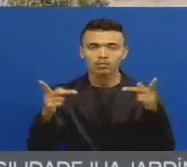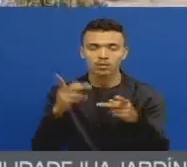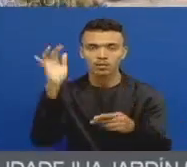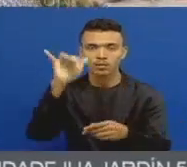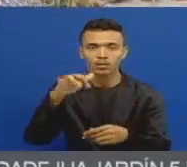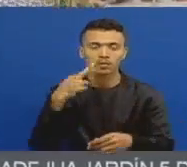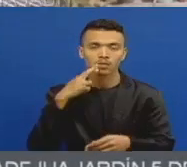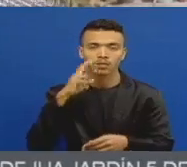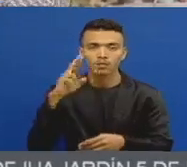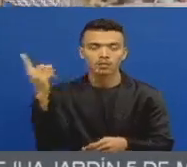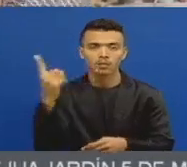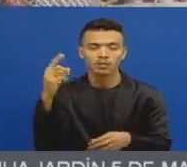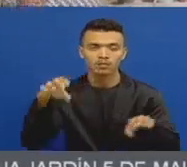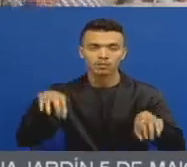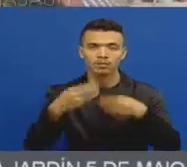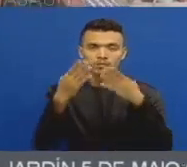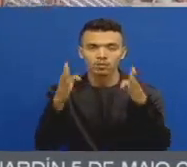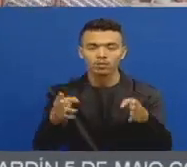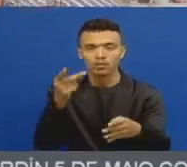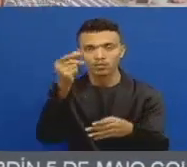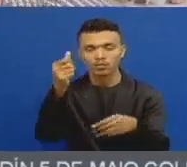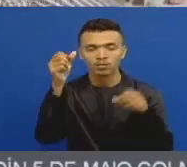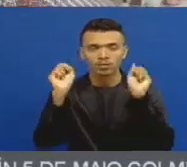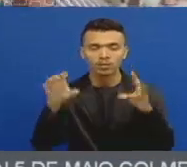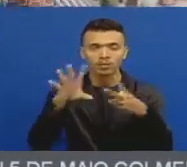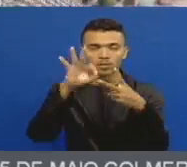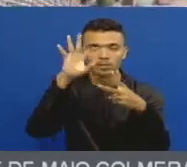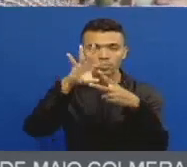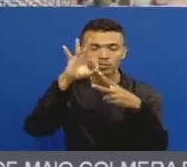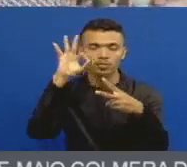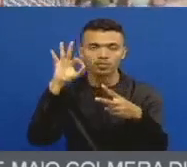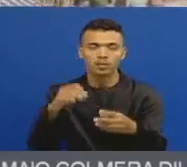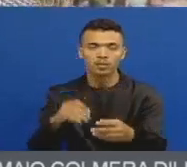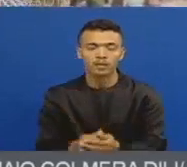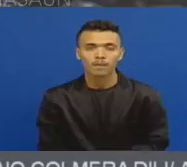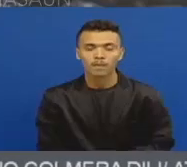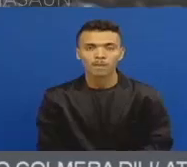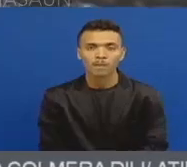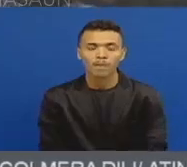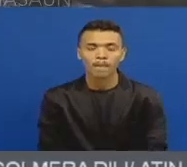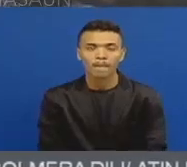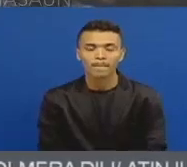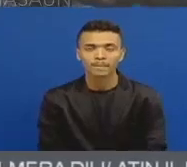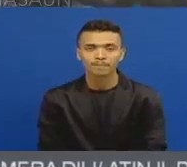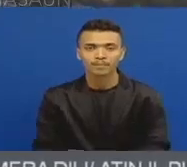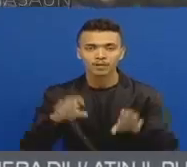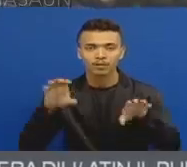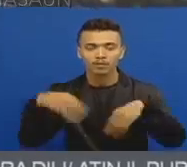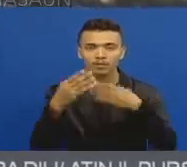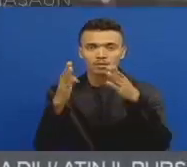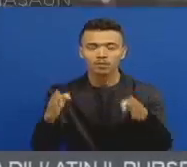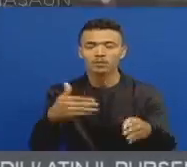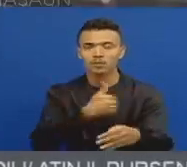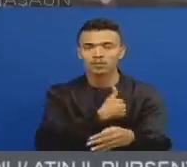fati cara trabalhador lá to recluta tá cara se dá trabalhador de serviço da opção de natão